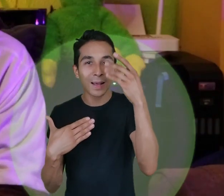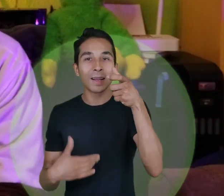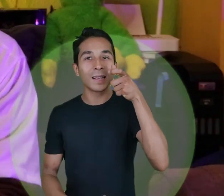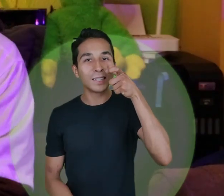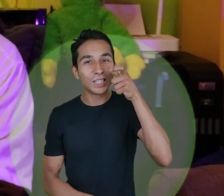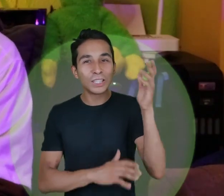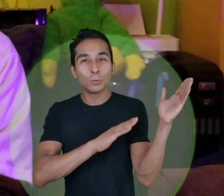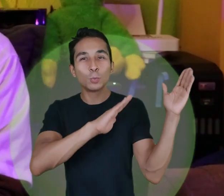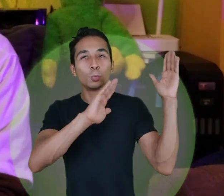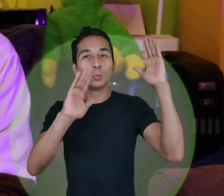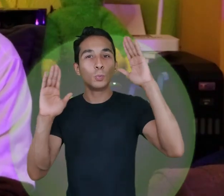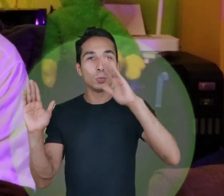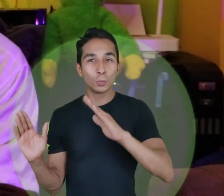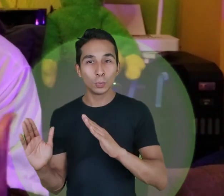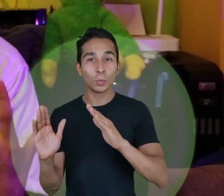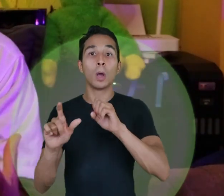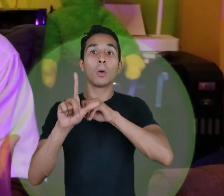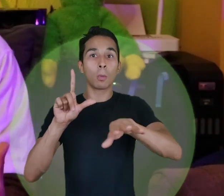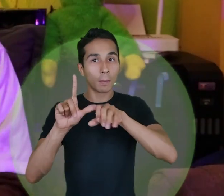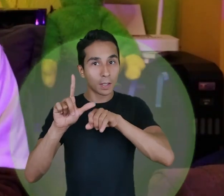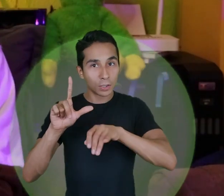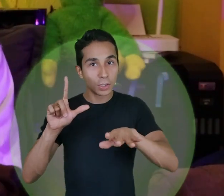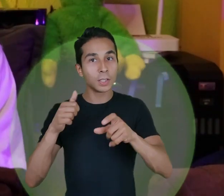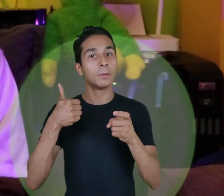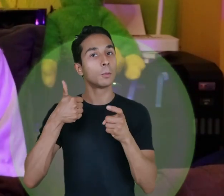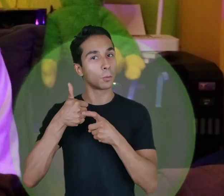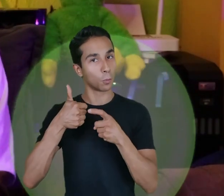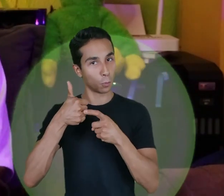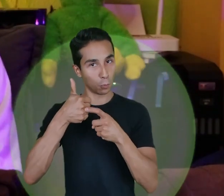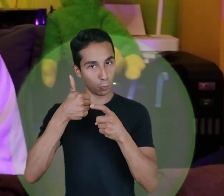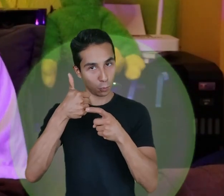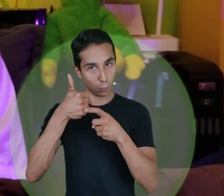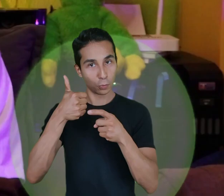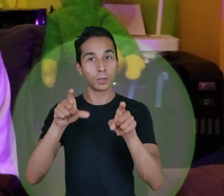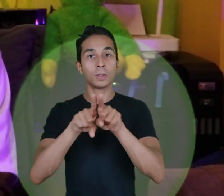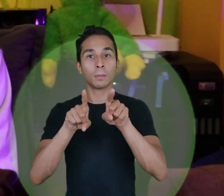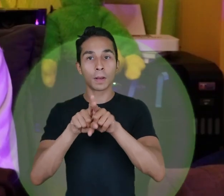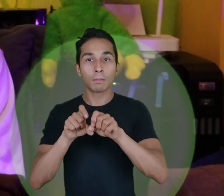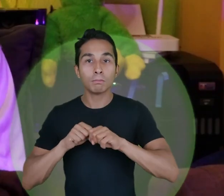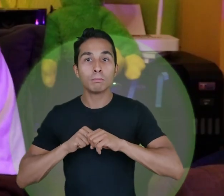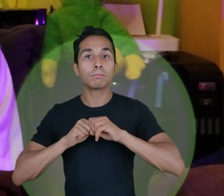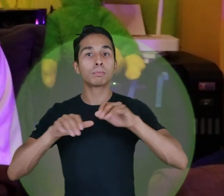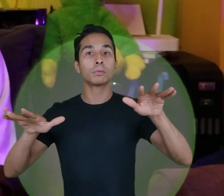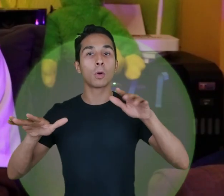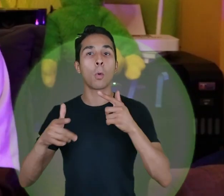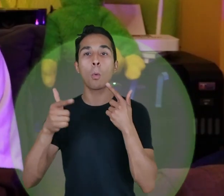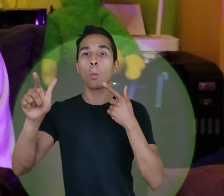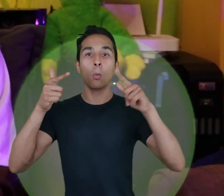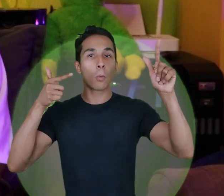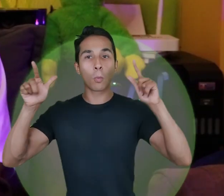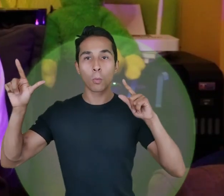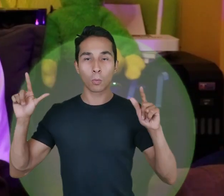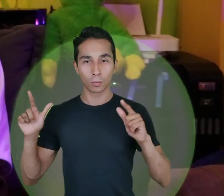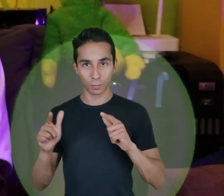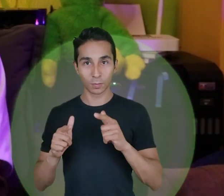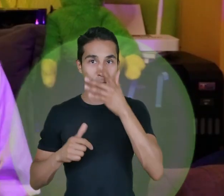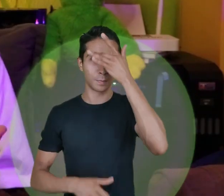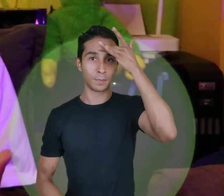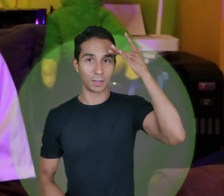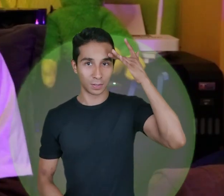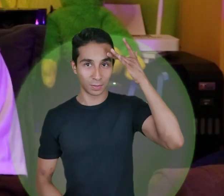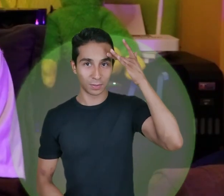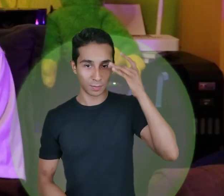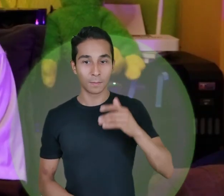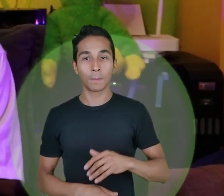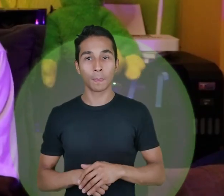até aqui. Curta, compartilhe, faz essa videoaula chegar em mais pessoas, em outras quebradas. É muito importante, né, para o nosso trabalho que você